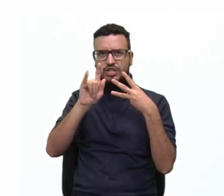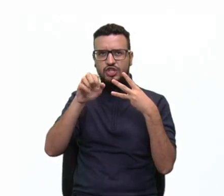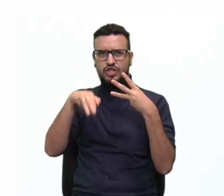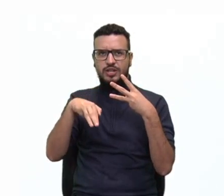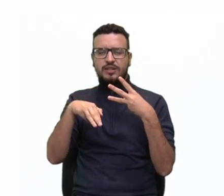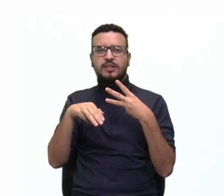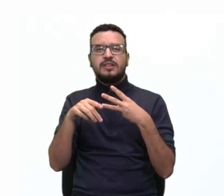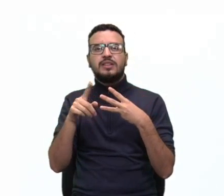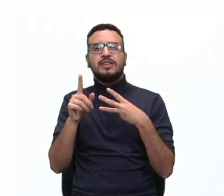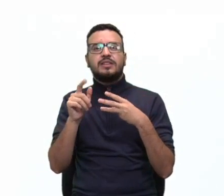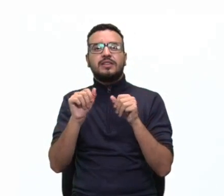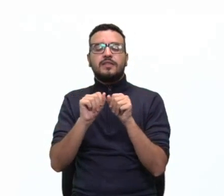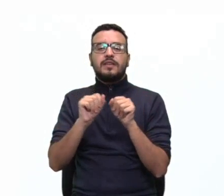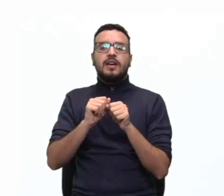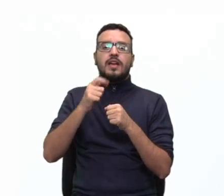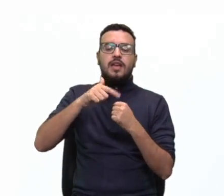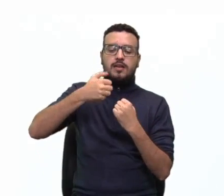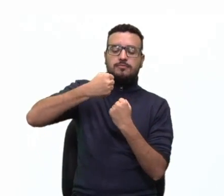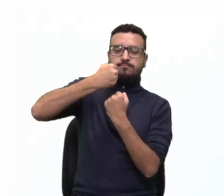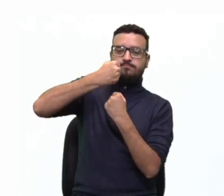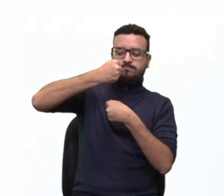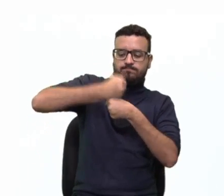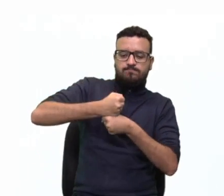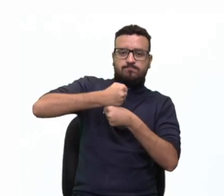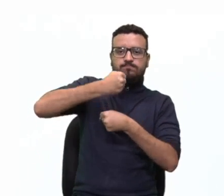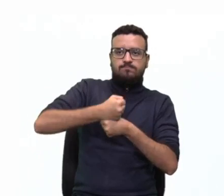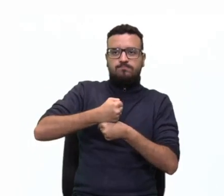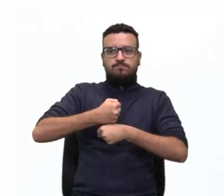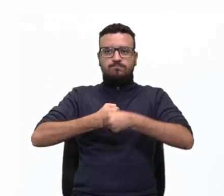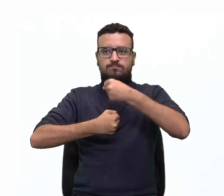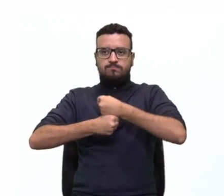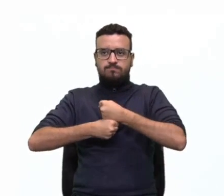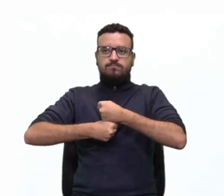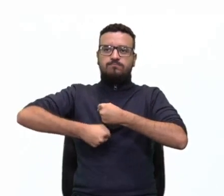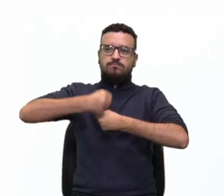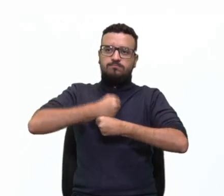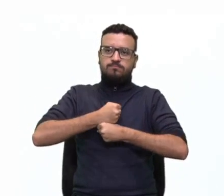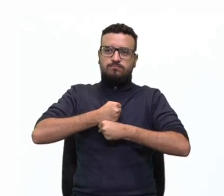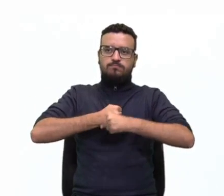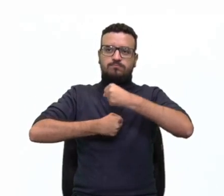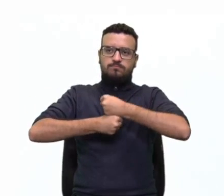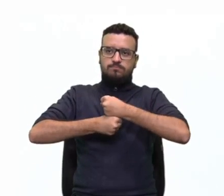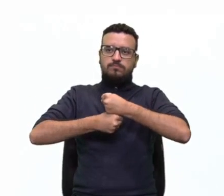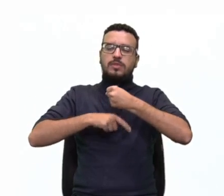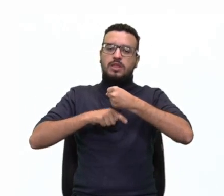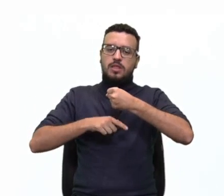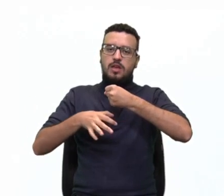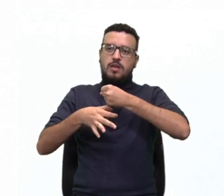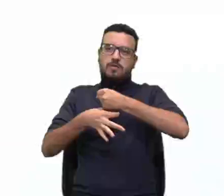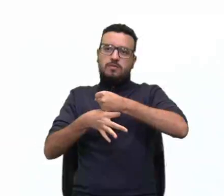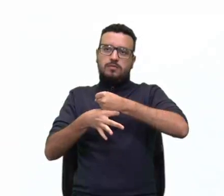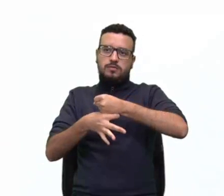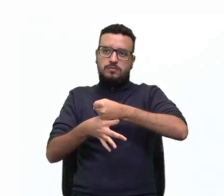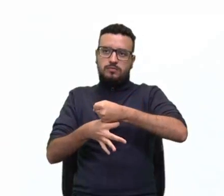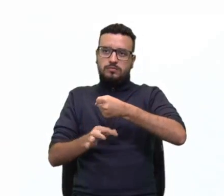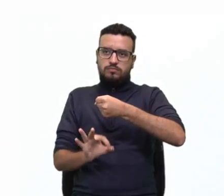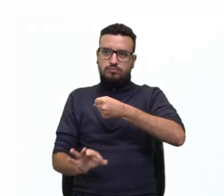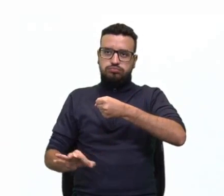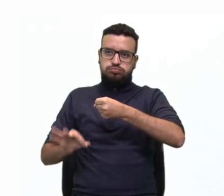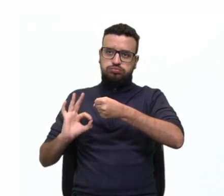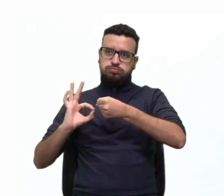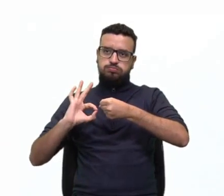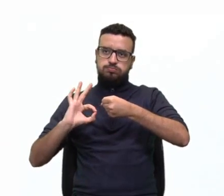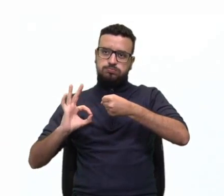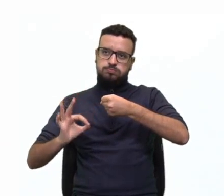as vértebras adjacentes. Então, a vértebra que está em cima, a vértebra que está embaixo, você tem um disco entre eles. Dentro desse disco, pessoal, a